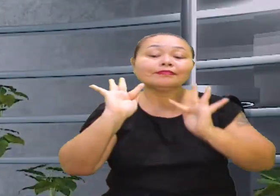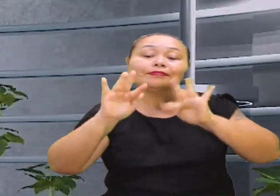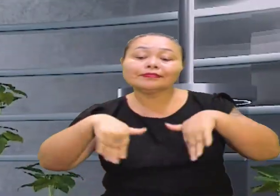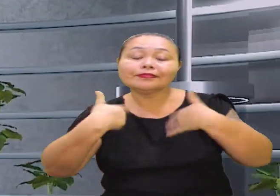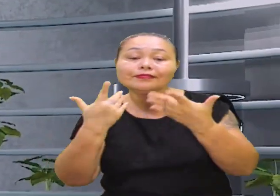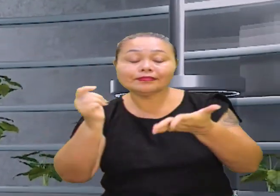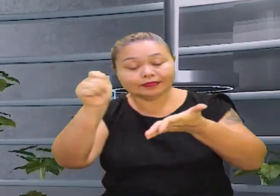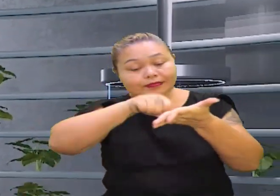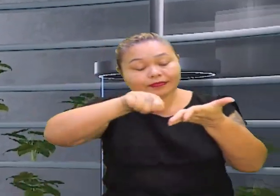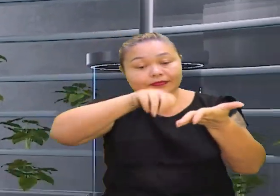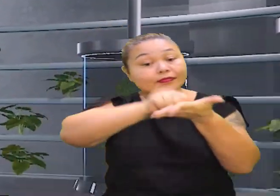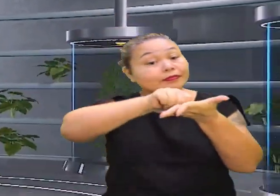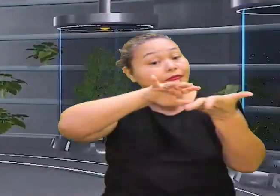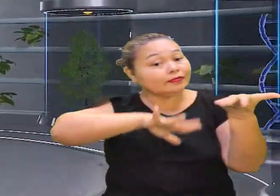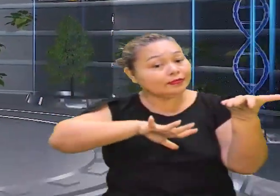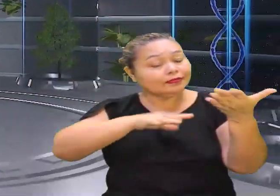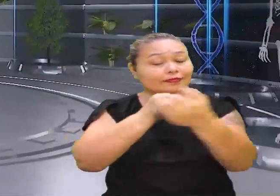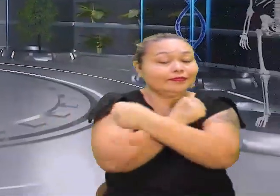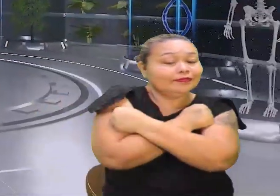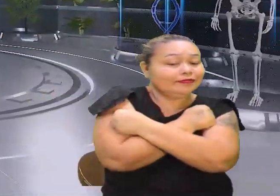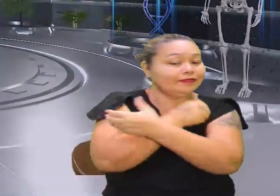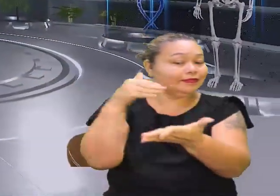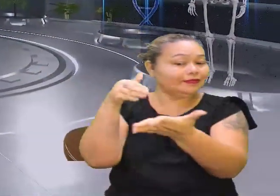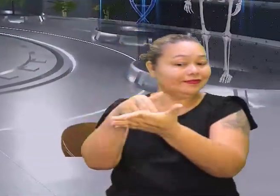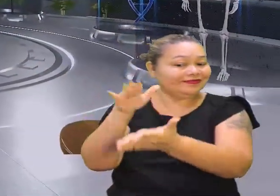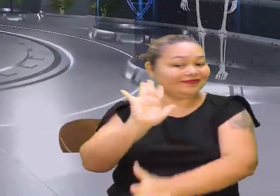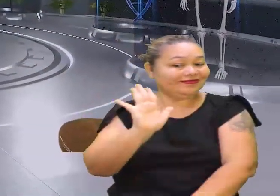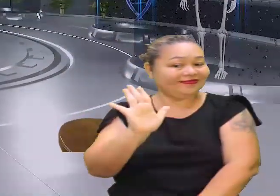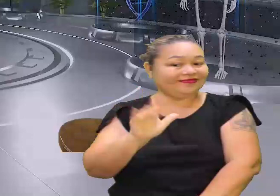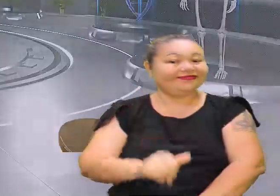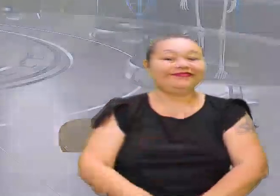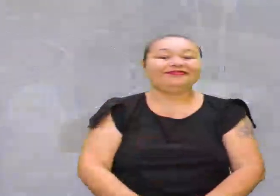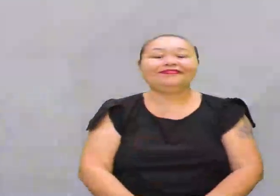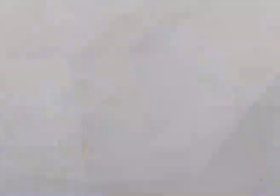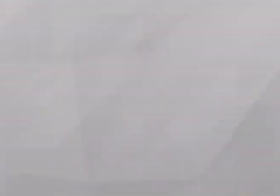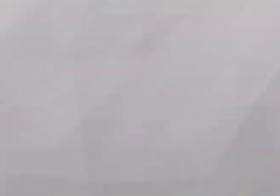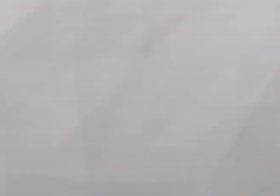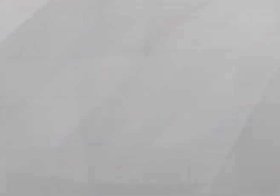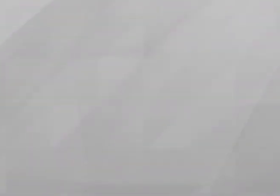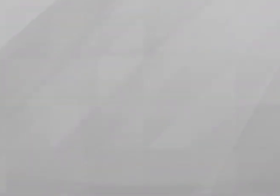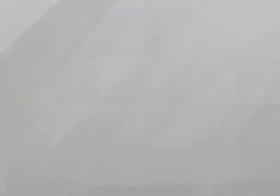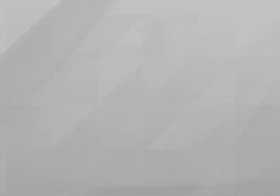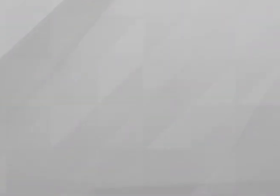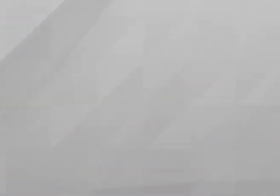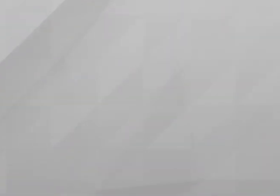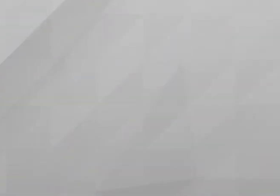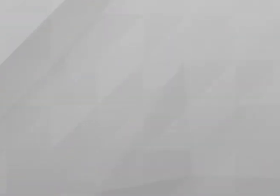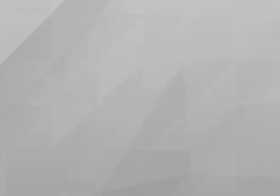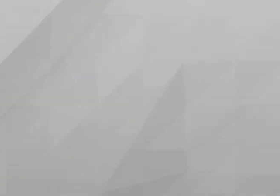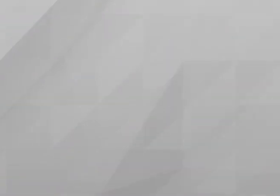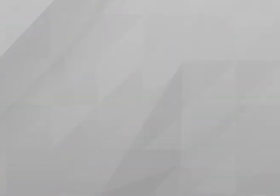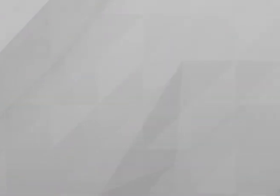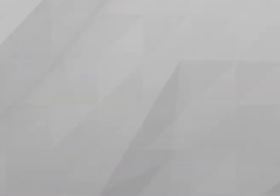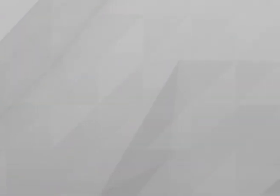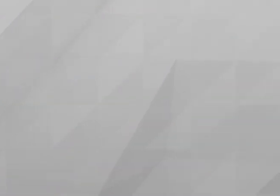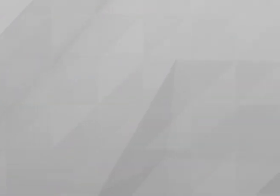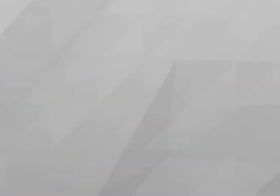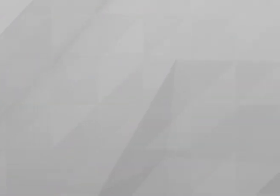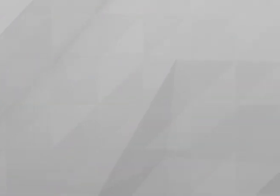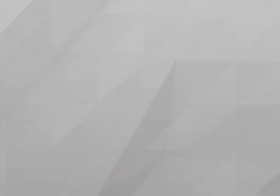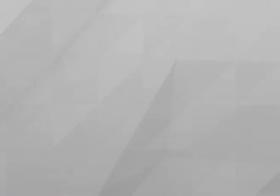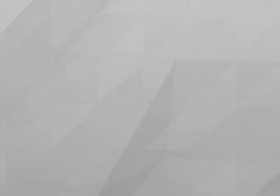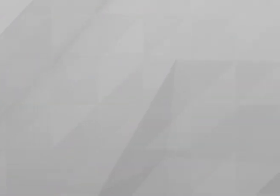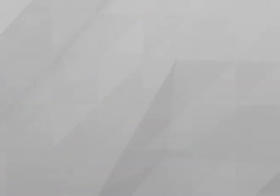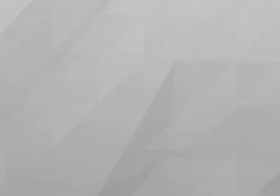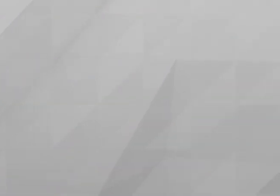Vamos aqui para a questão do Enem. Observe o heredograma. Podemos afirmar que o indivíduo, que se